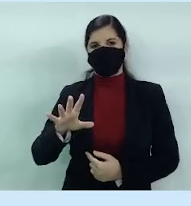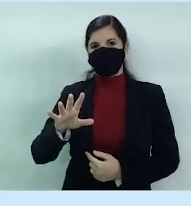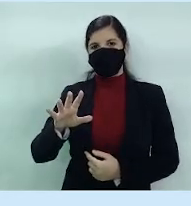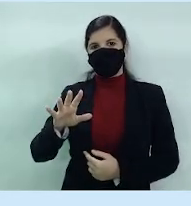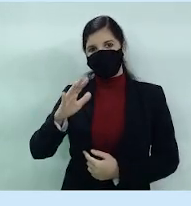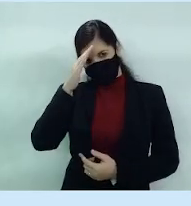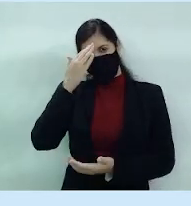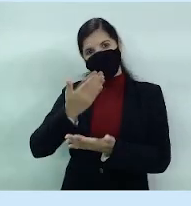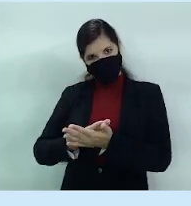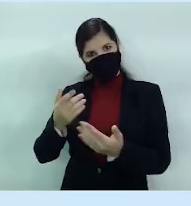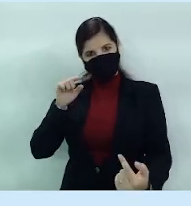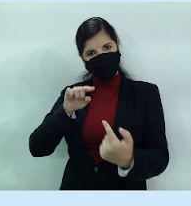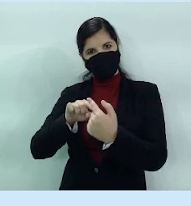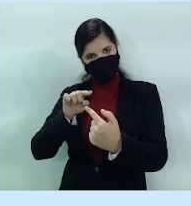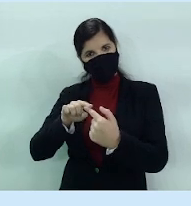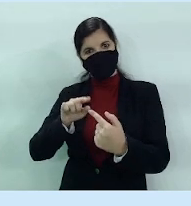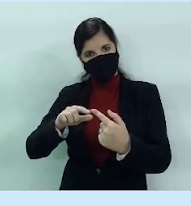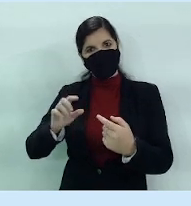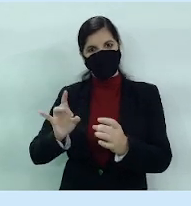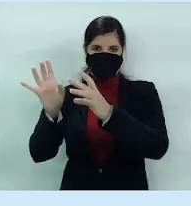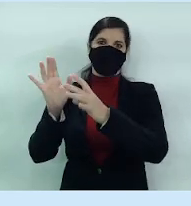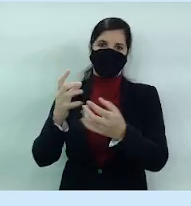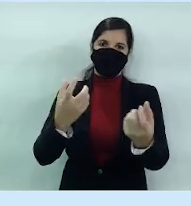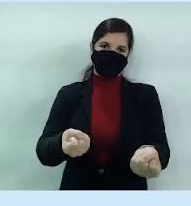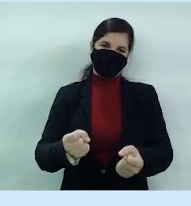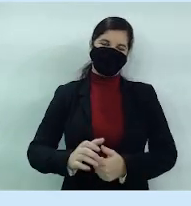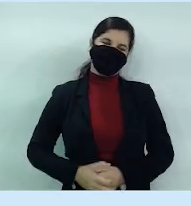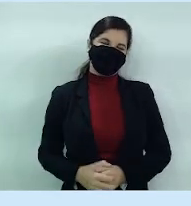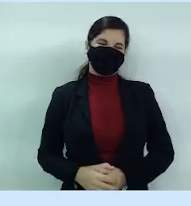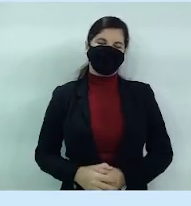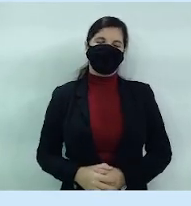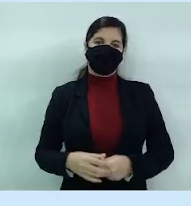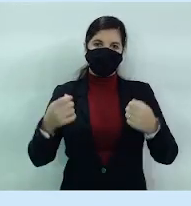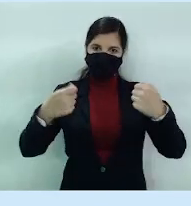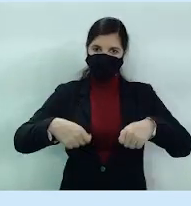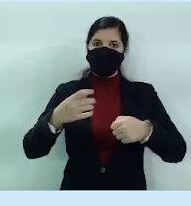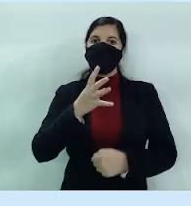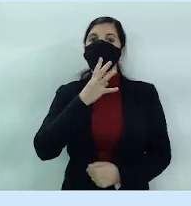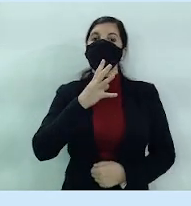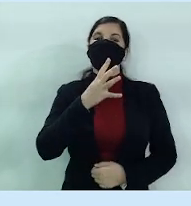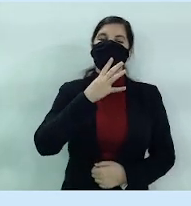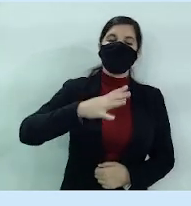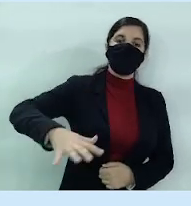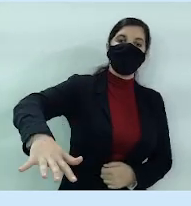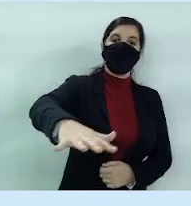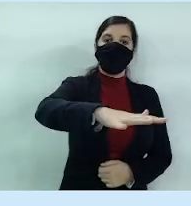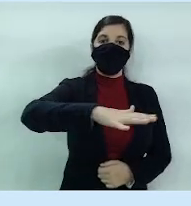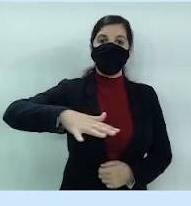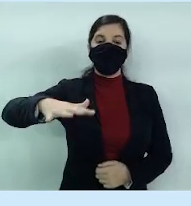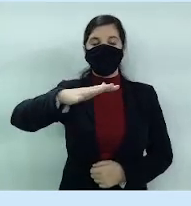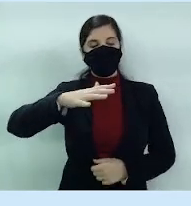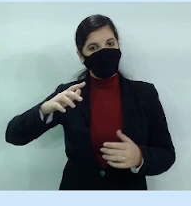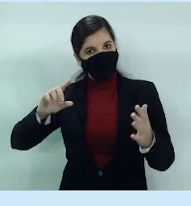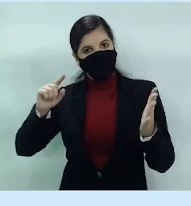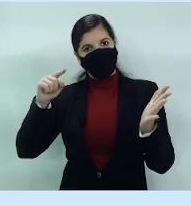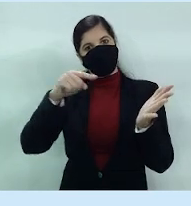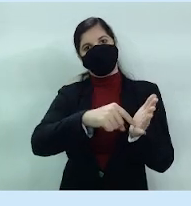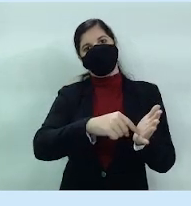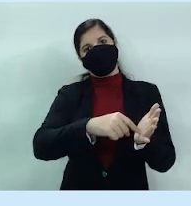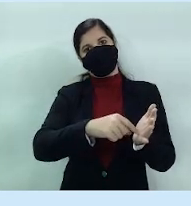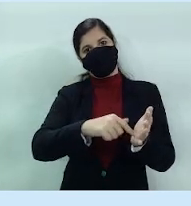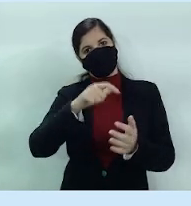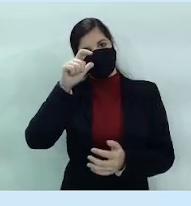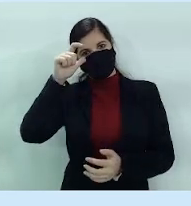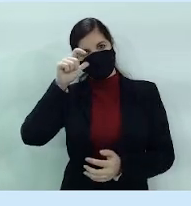correta, mais efetiva esse público, certo? Então a gente precisa conhecer esse público-alvo, descobrir qual é o interesse